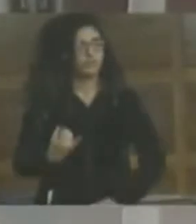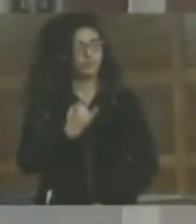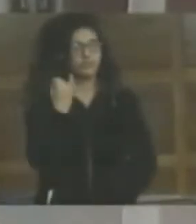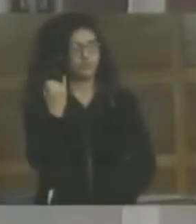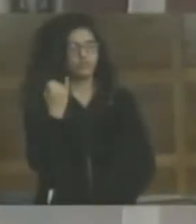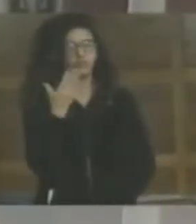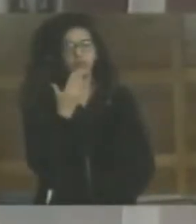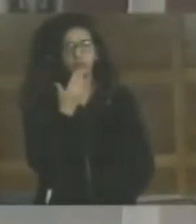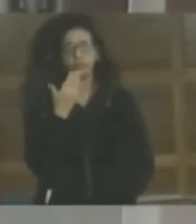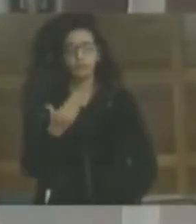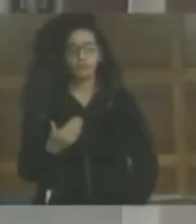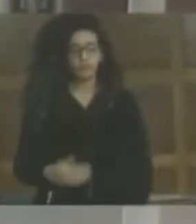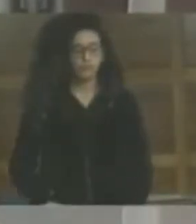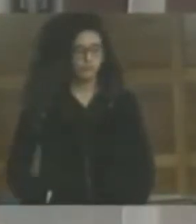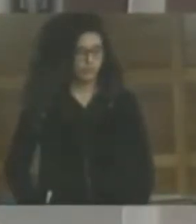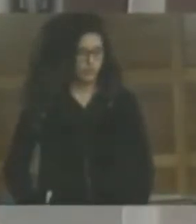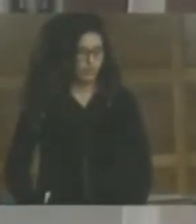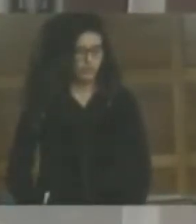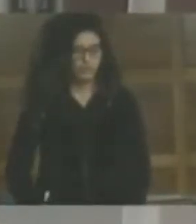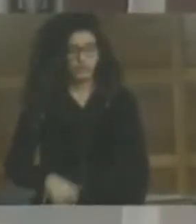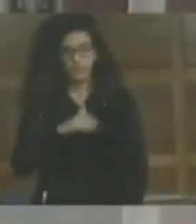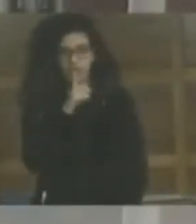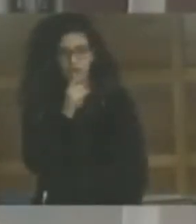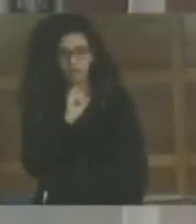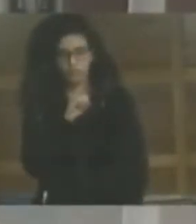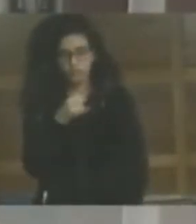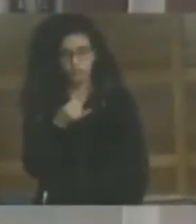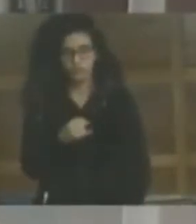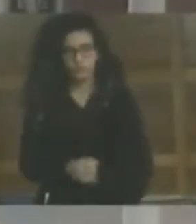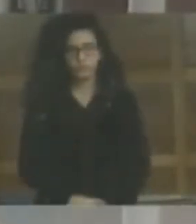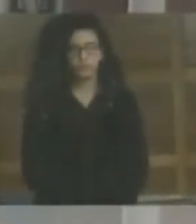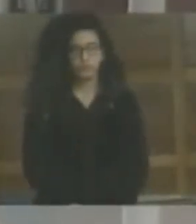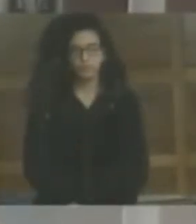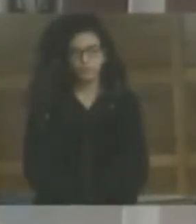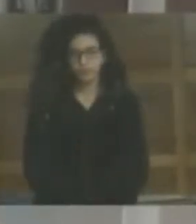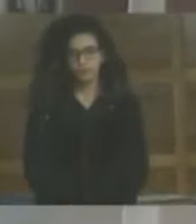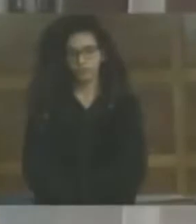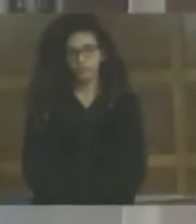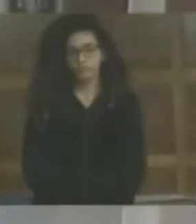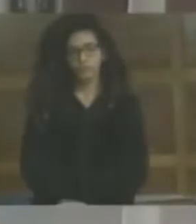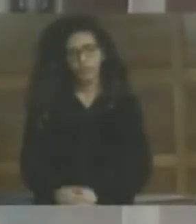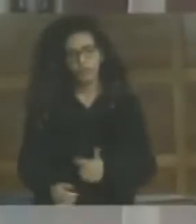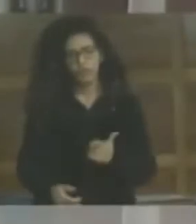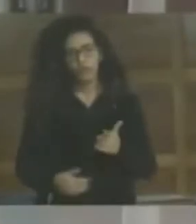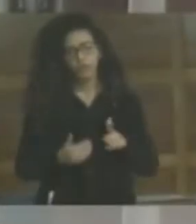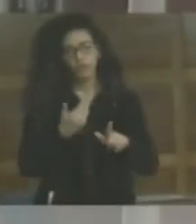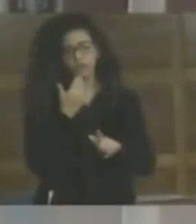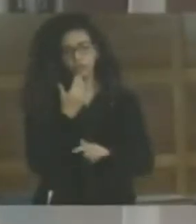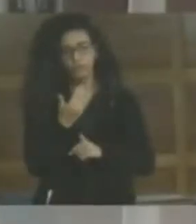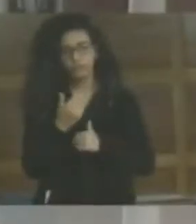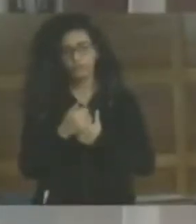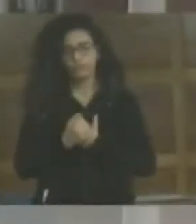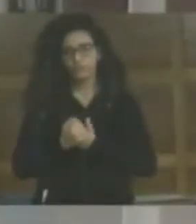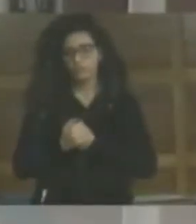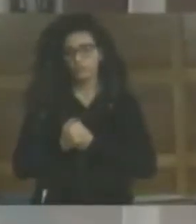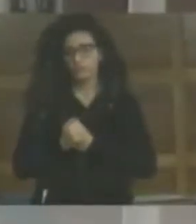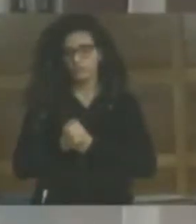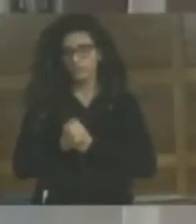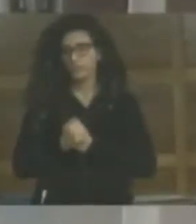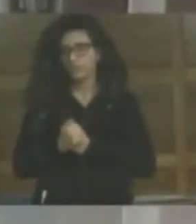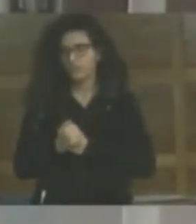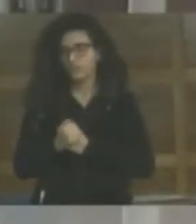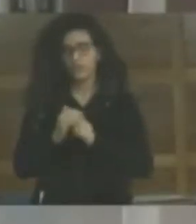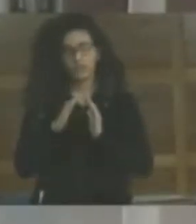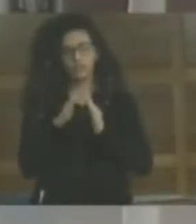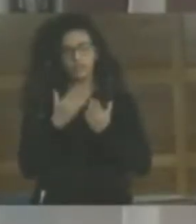essa indicação para o abastecimento de água da Japuíba e do centro da cidade. Outra indicação minha aqui é que na escola